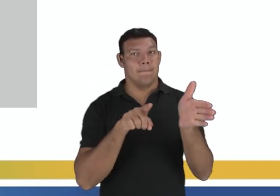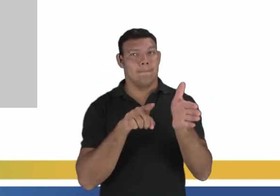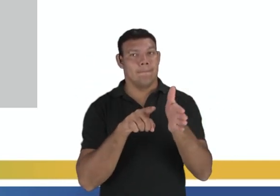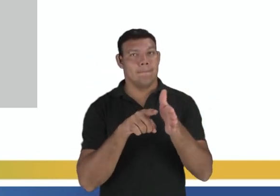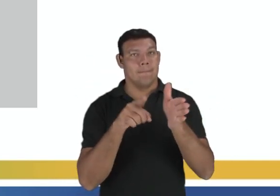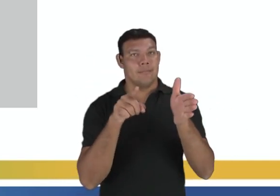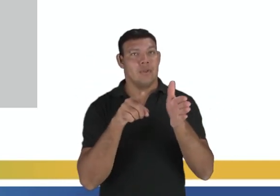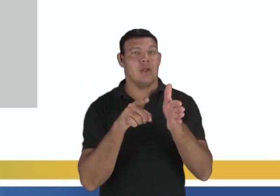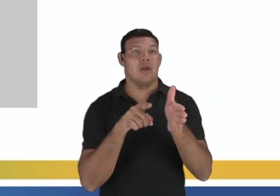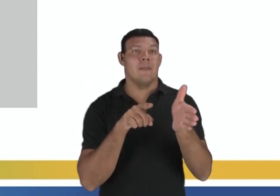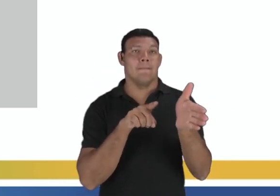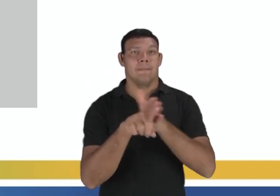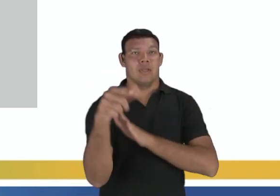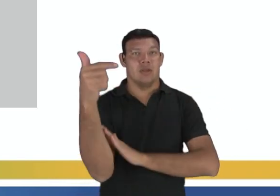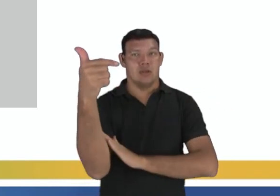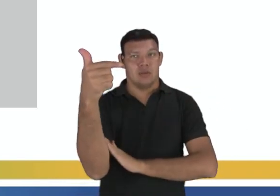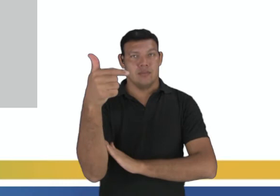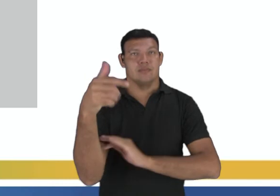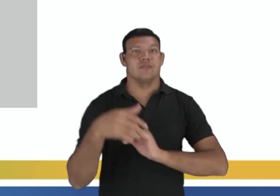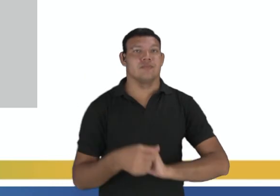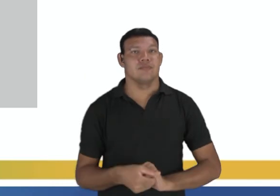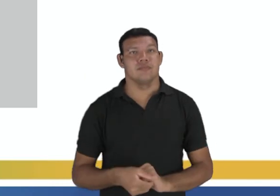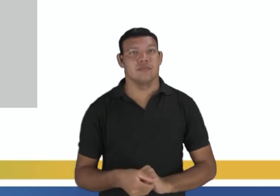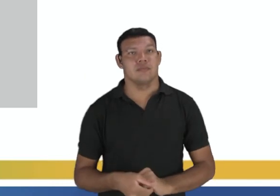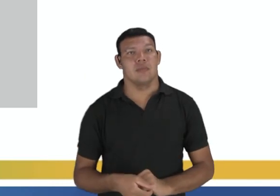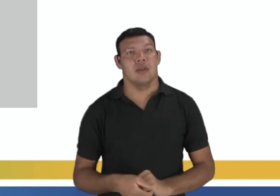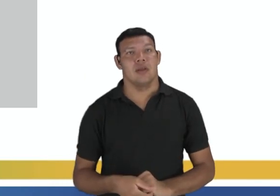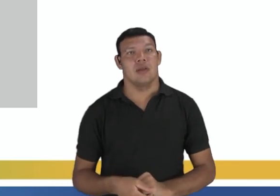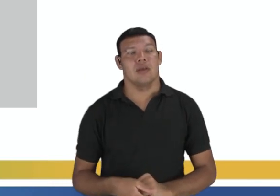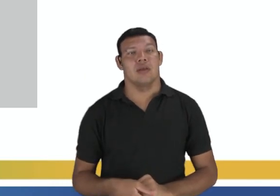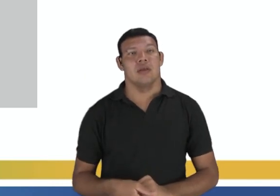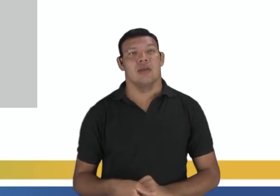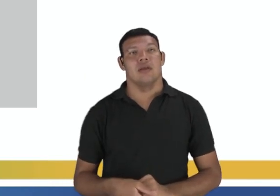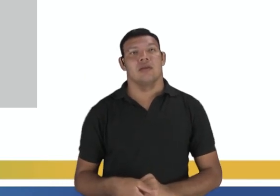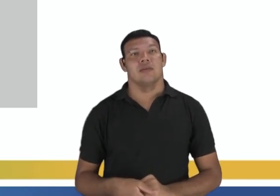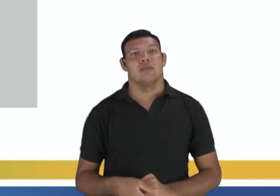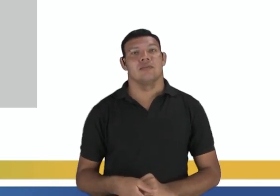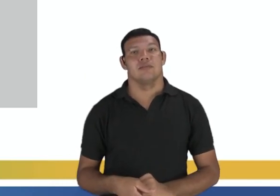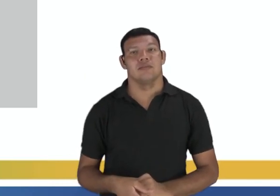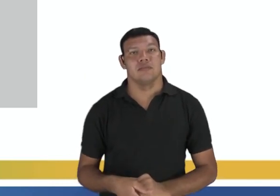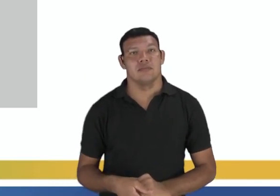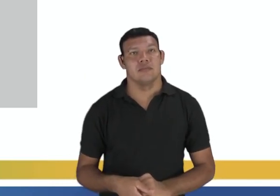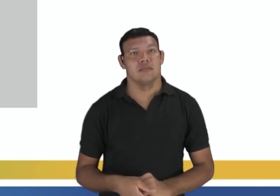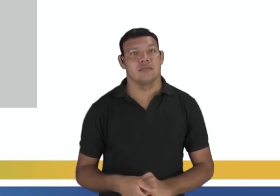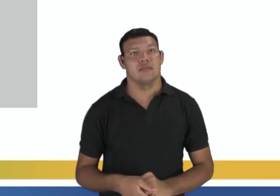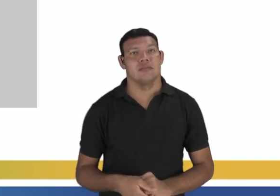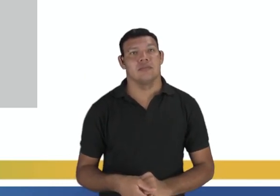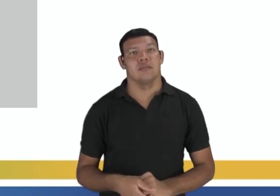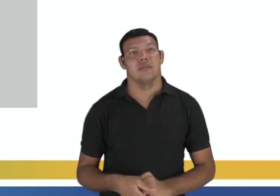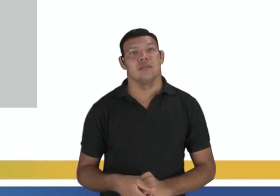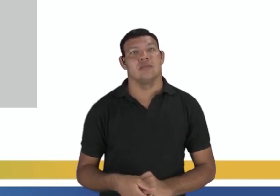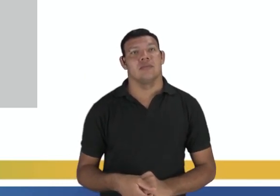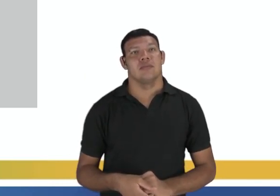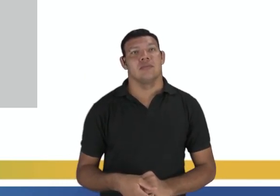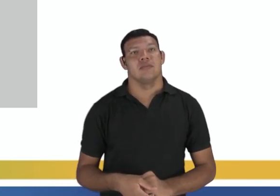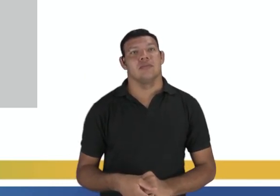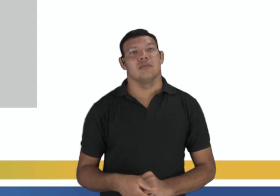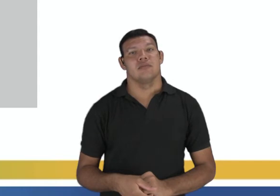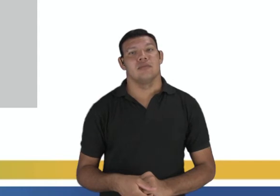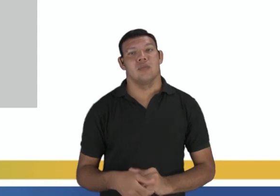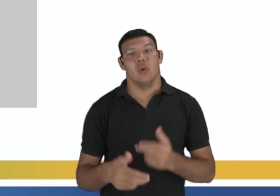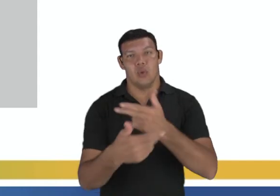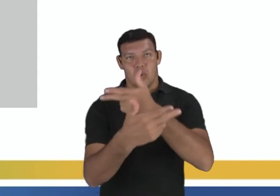tá? A Lua é um objeto luminoso ou iluminado, comentei com vocês no começo da aula, tá? A Lua ela é um